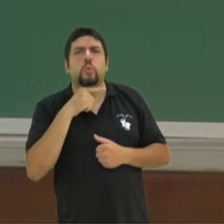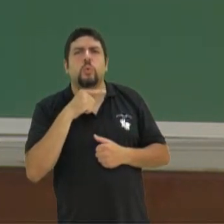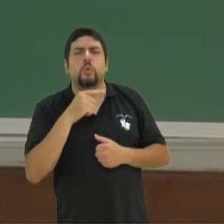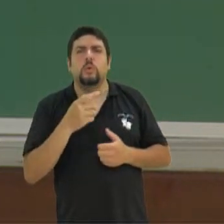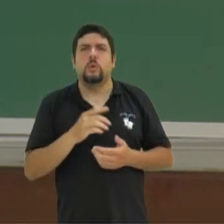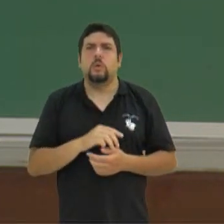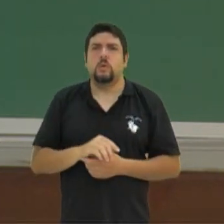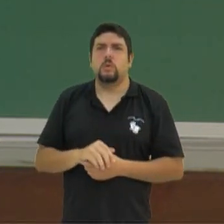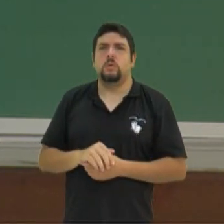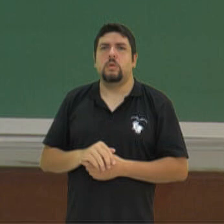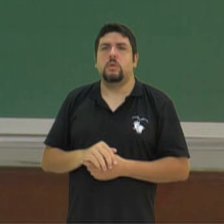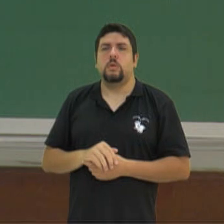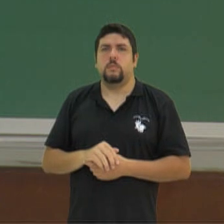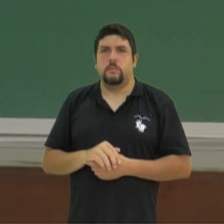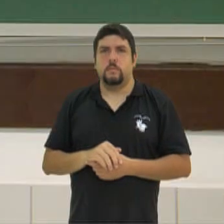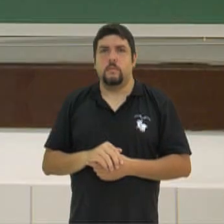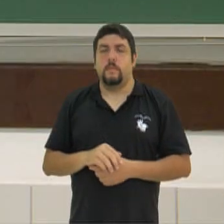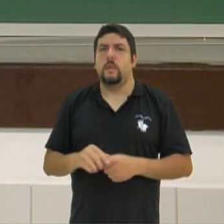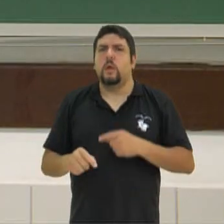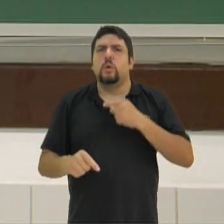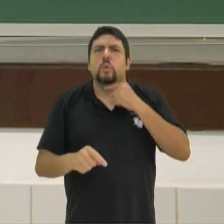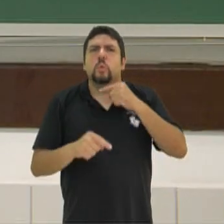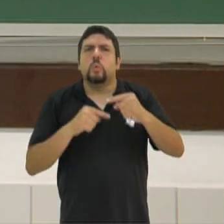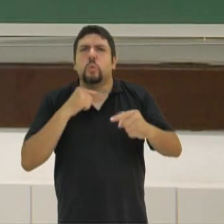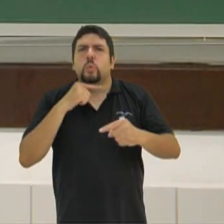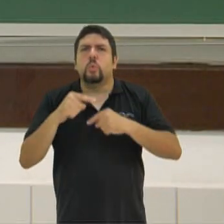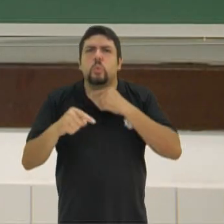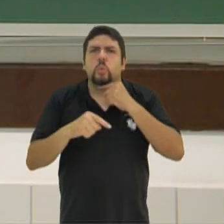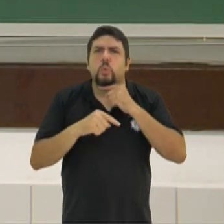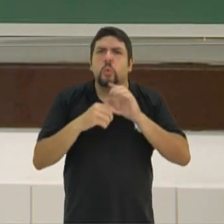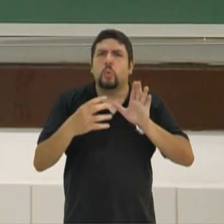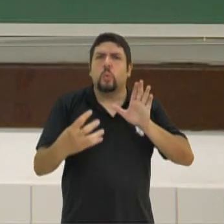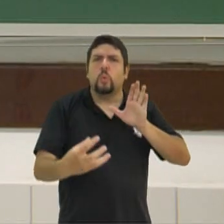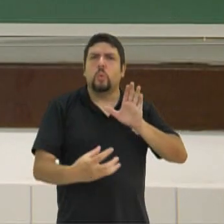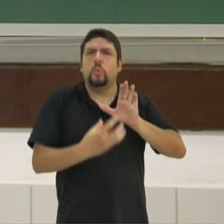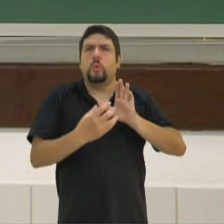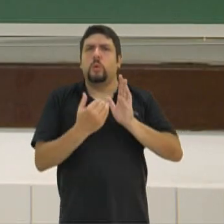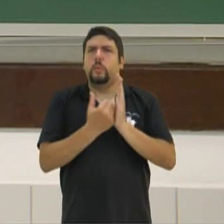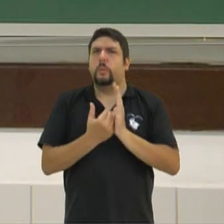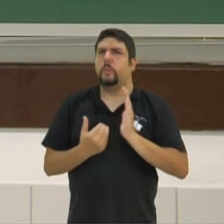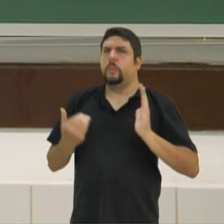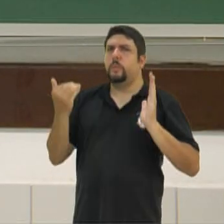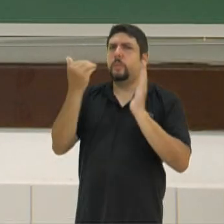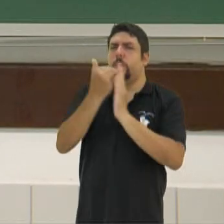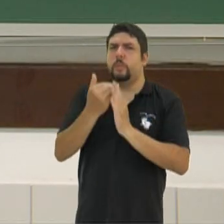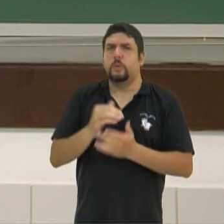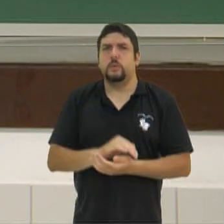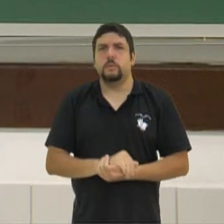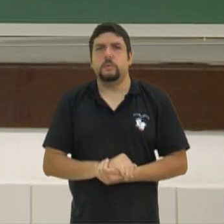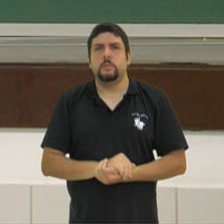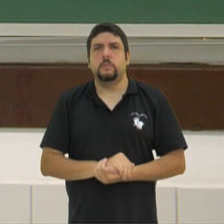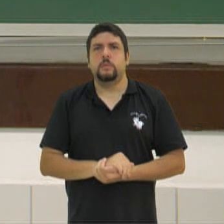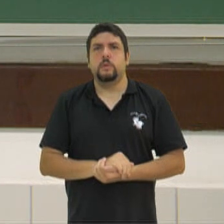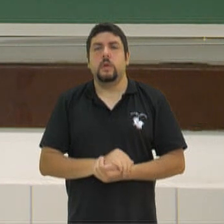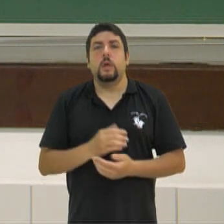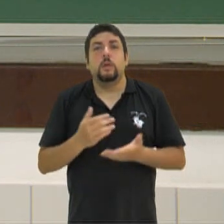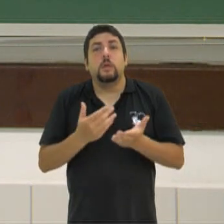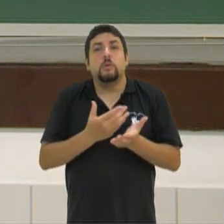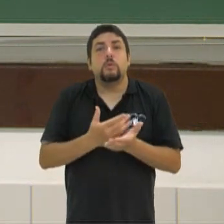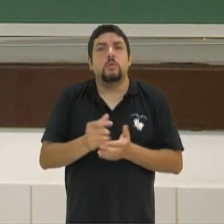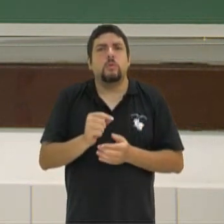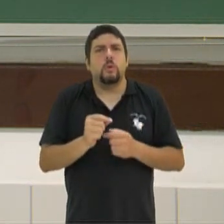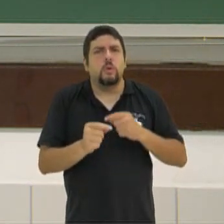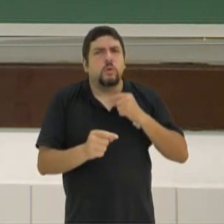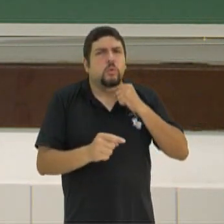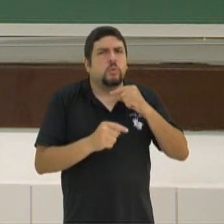hiperbólica. Descartes utiliza a dúvida como parte do processo de conhecimento. Ele começa na